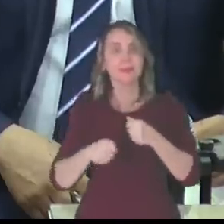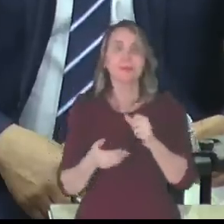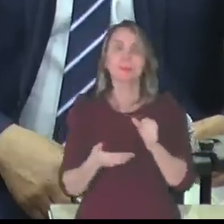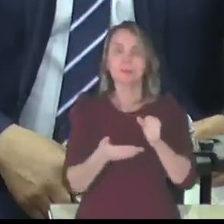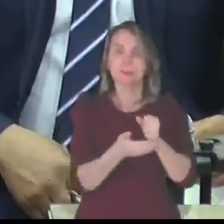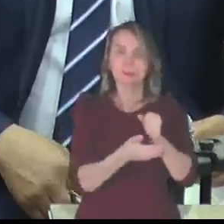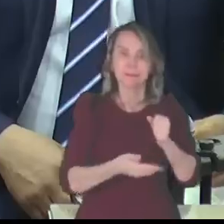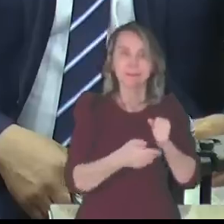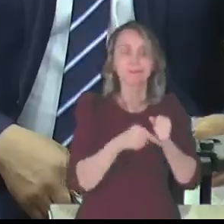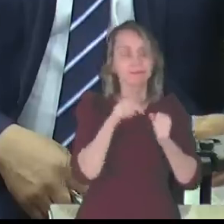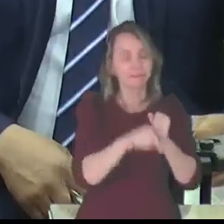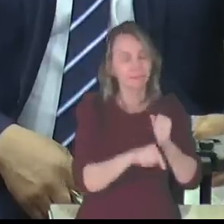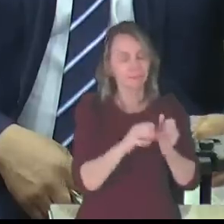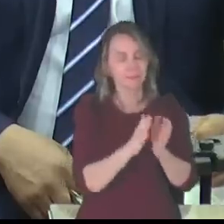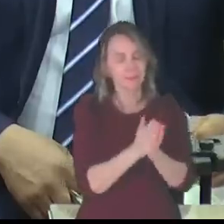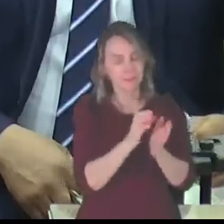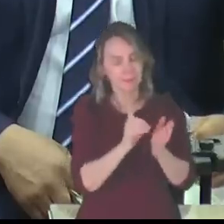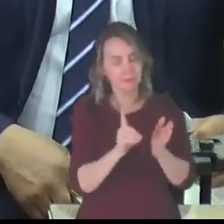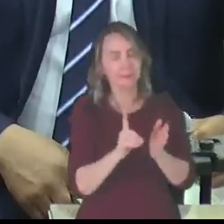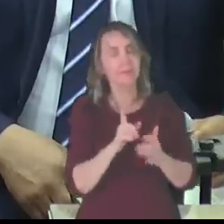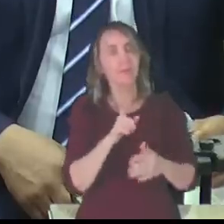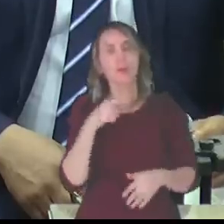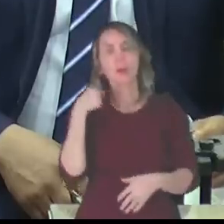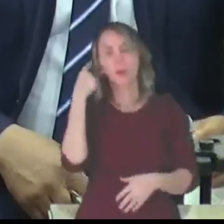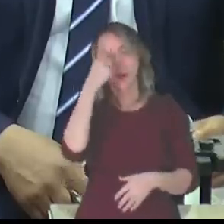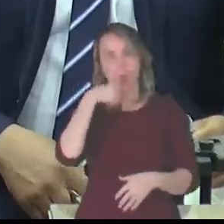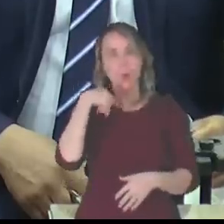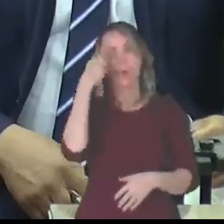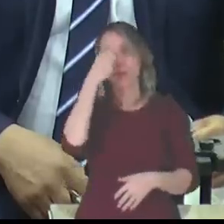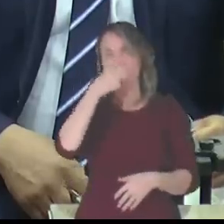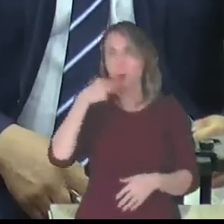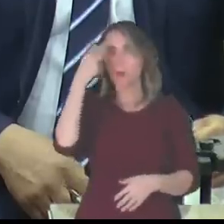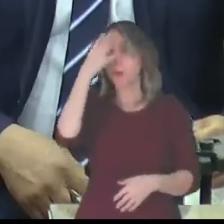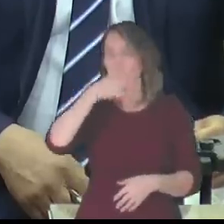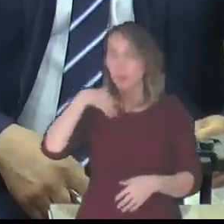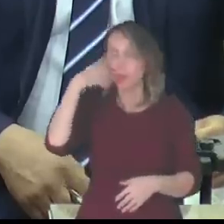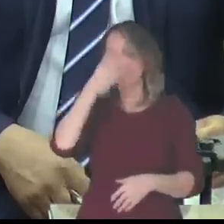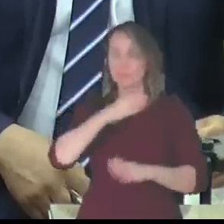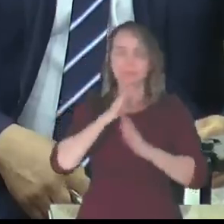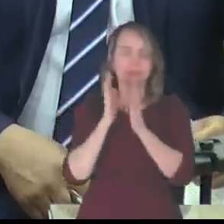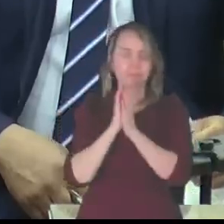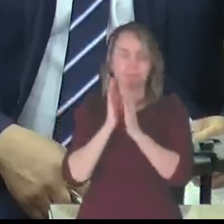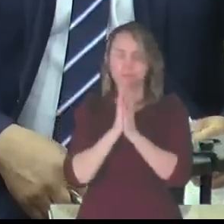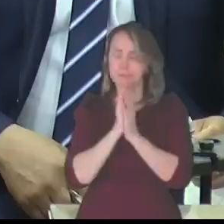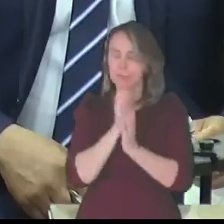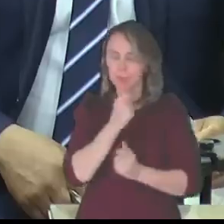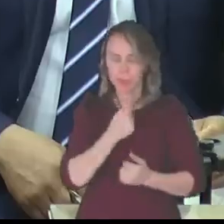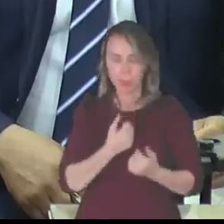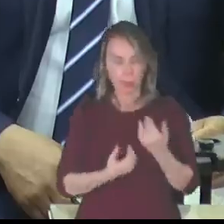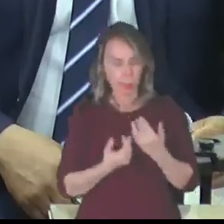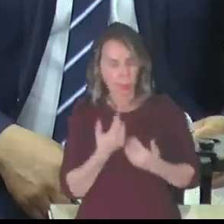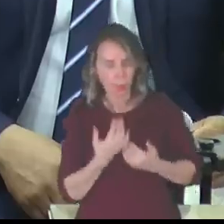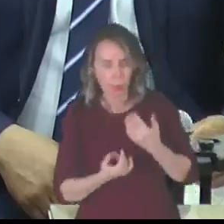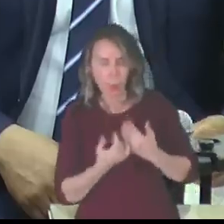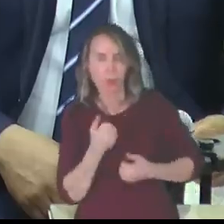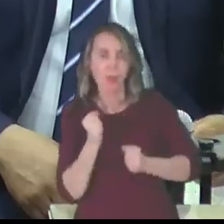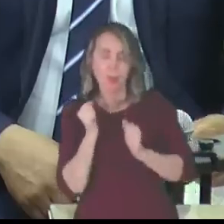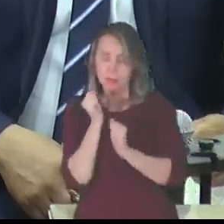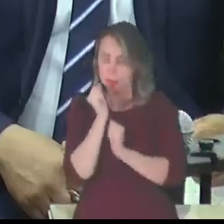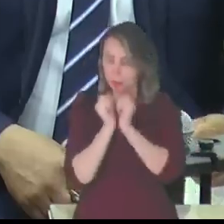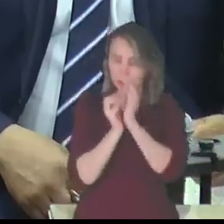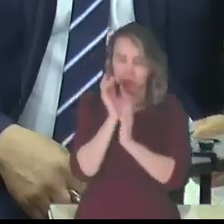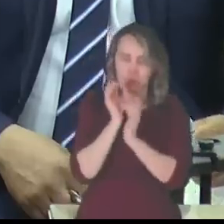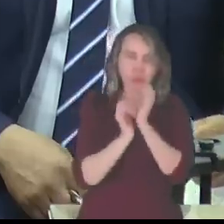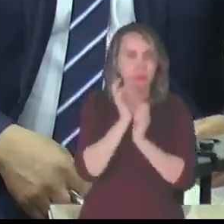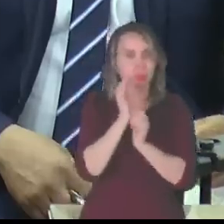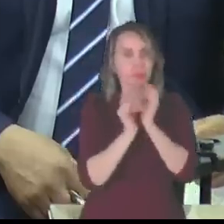oração você vai tirar horas de oração e o fogo pegando e As Brasas acesas e